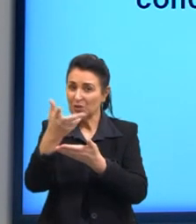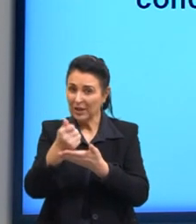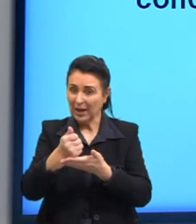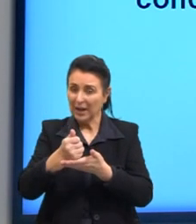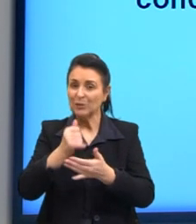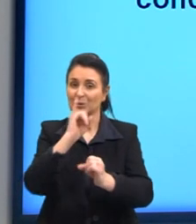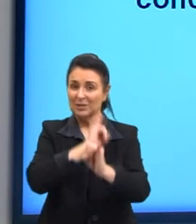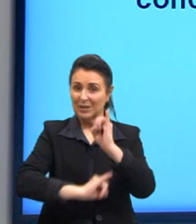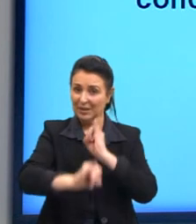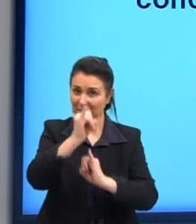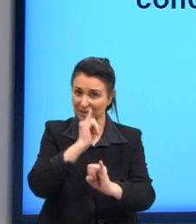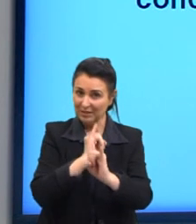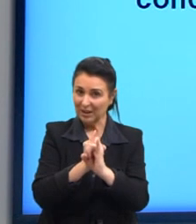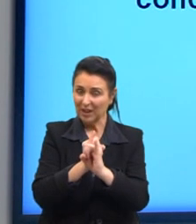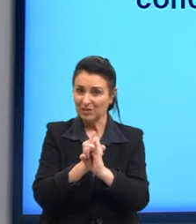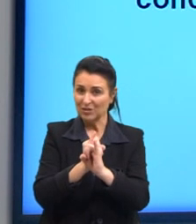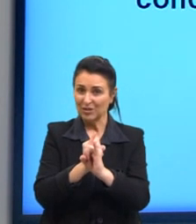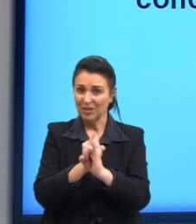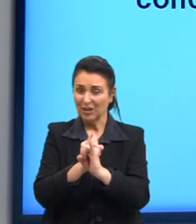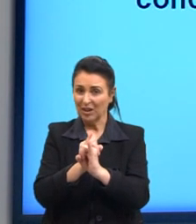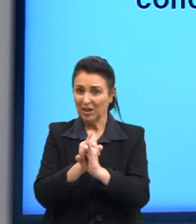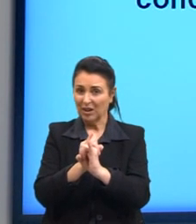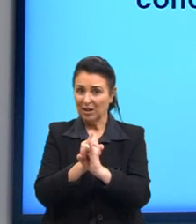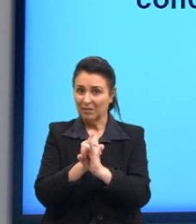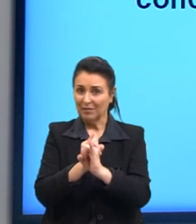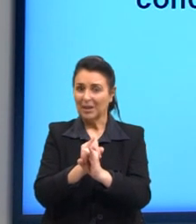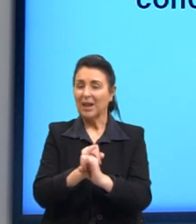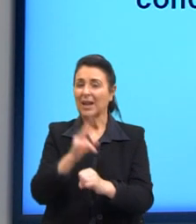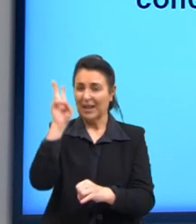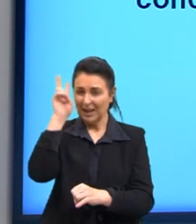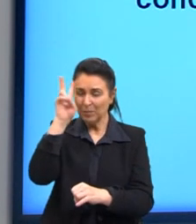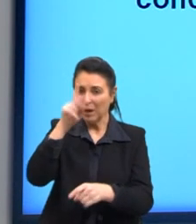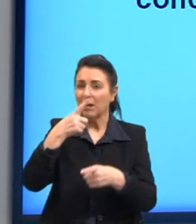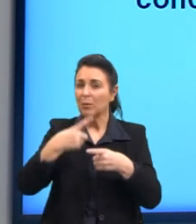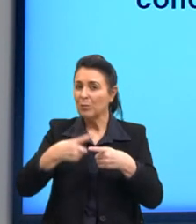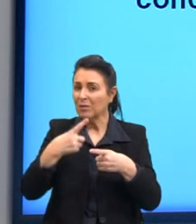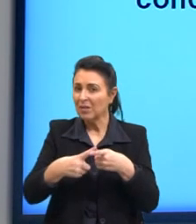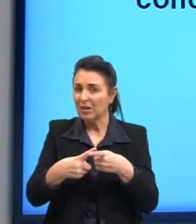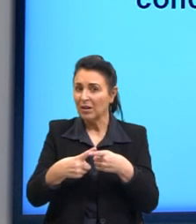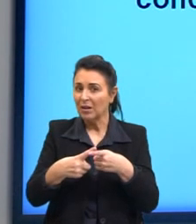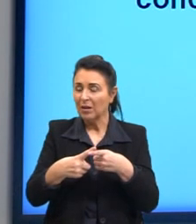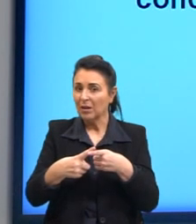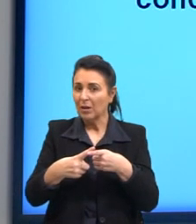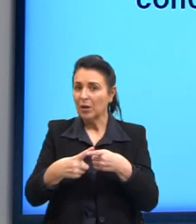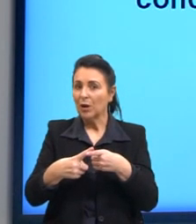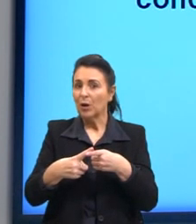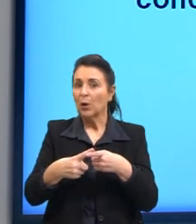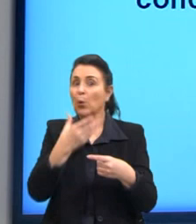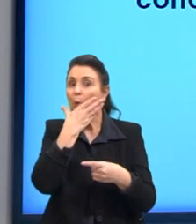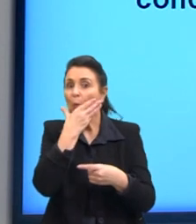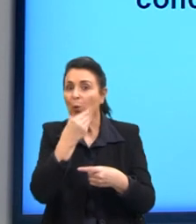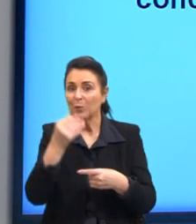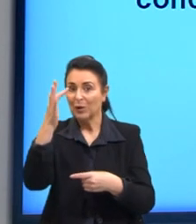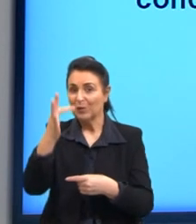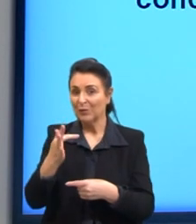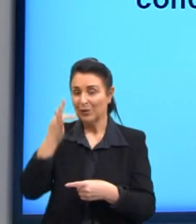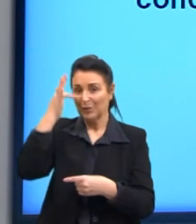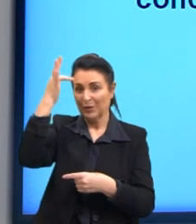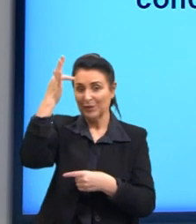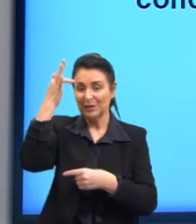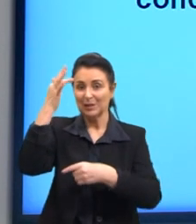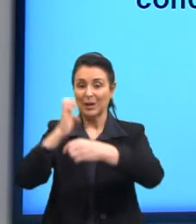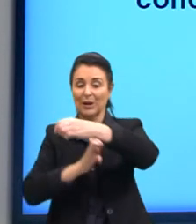concepção do indivíduo pós-moderno isso porque de acordo com o filósofo pós-estruturalista